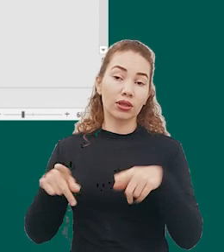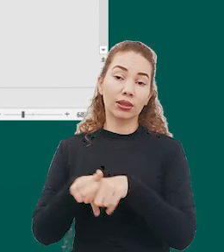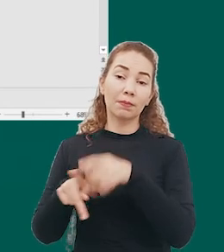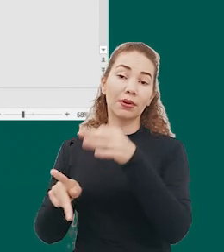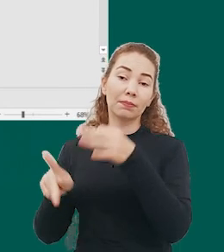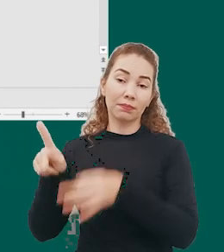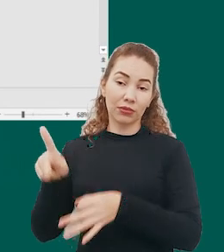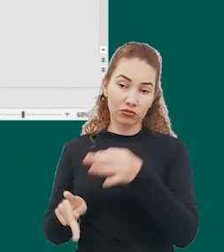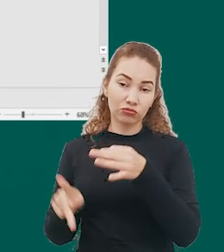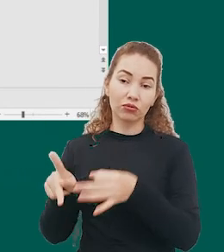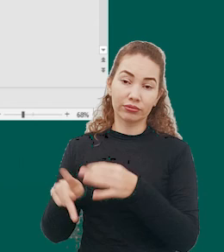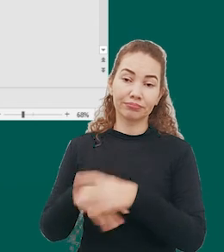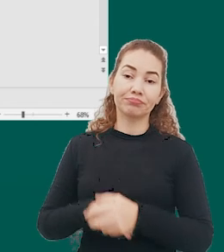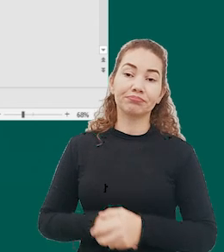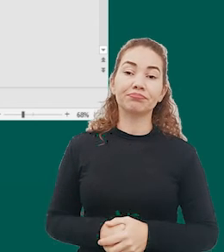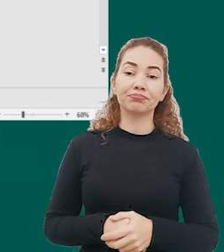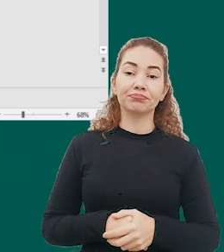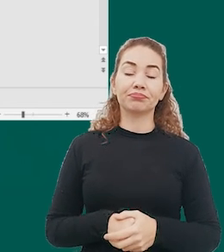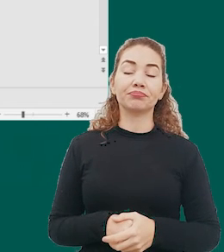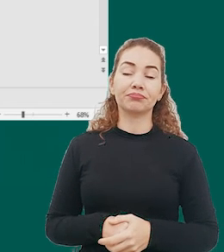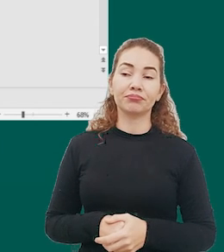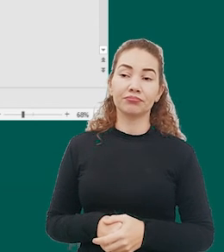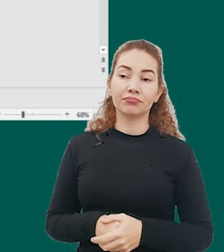jurídicas, certo?